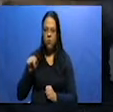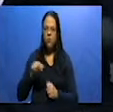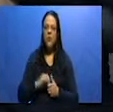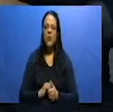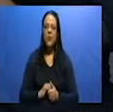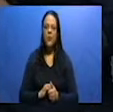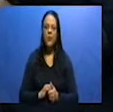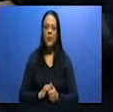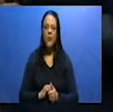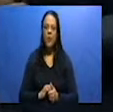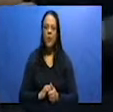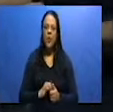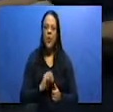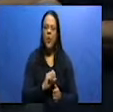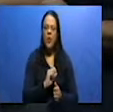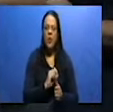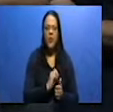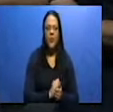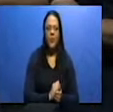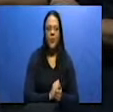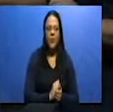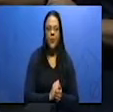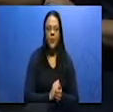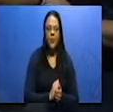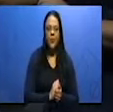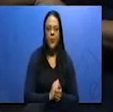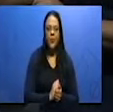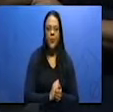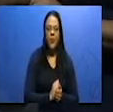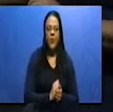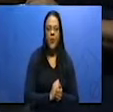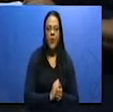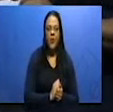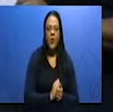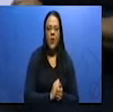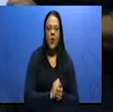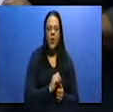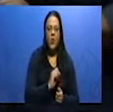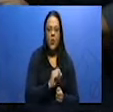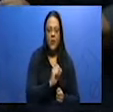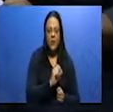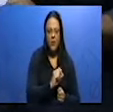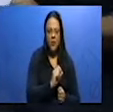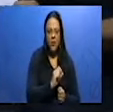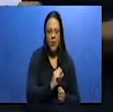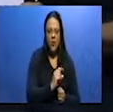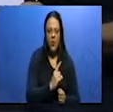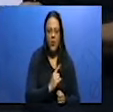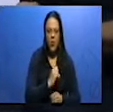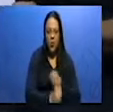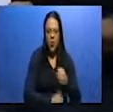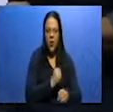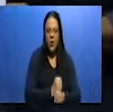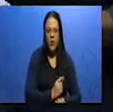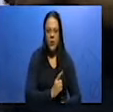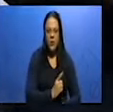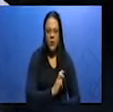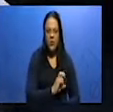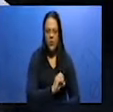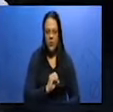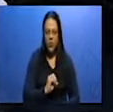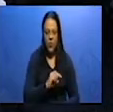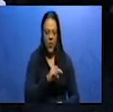terras recém-descobertas. Então, foi descoberto em 1500, que até então, aqui só existiam os nativos, né?